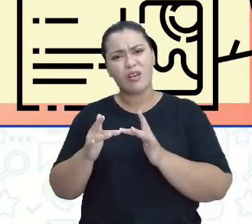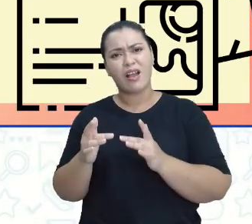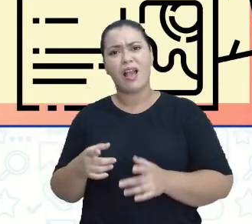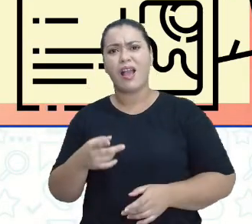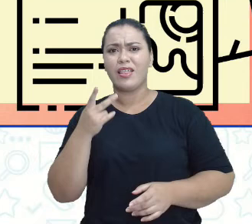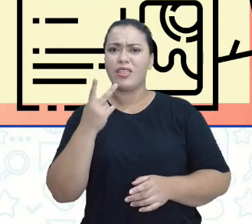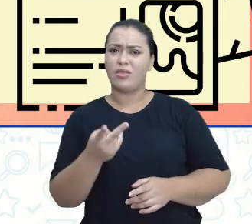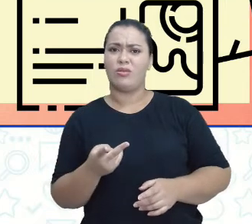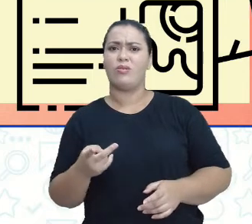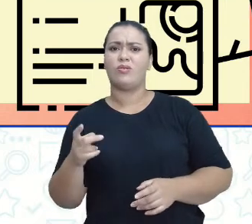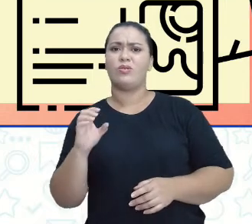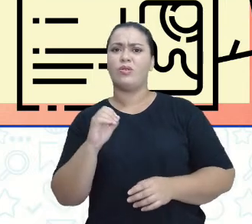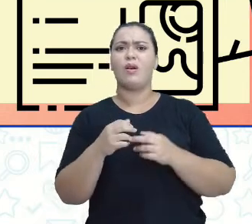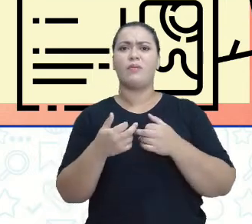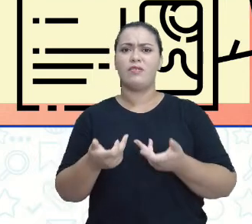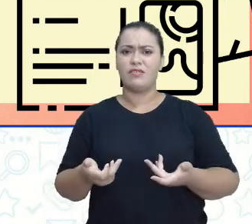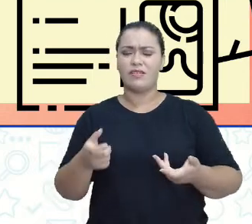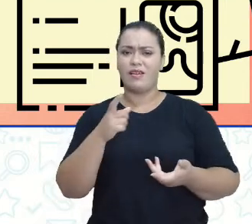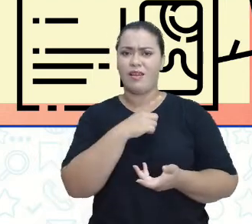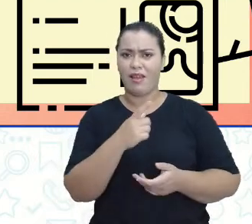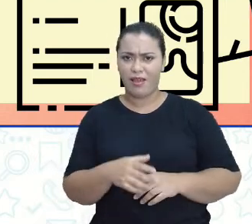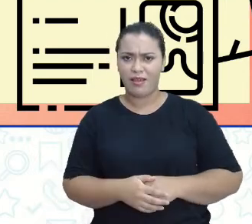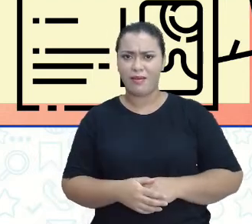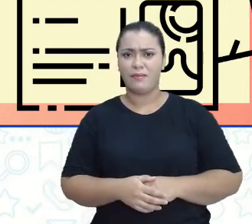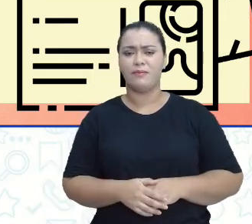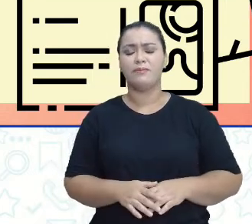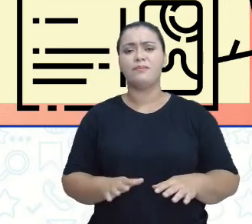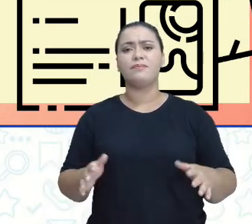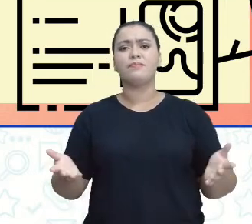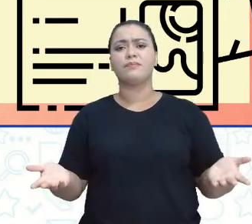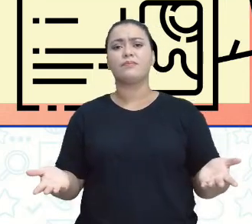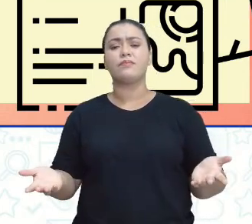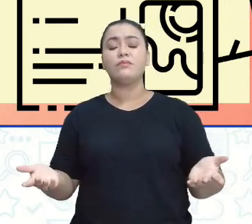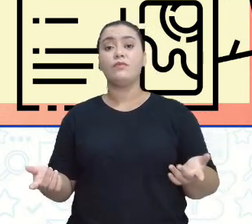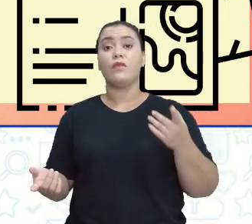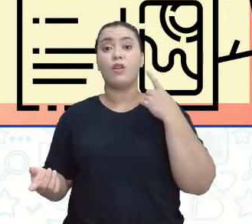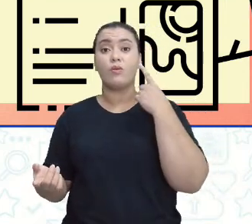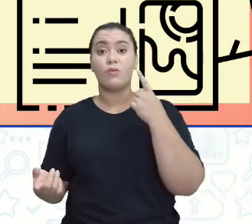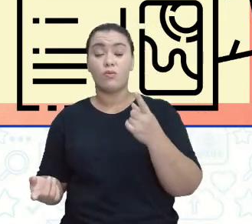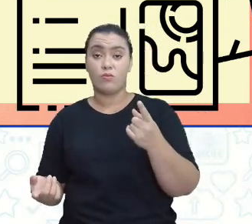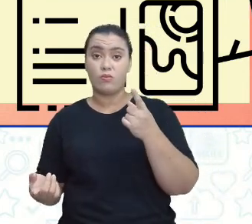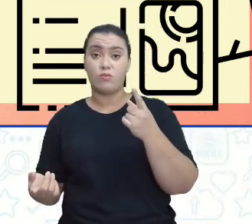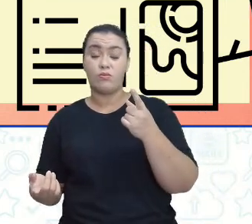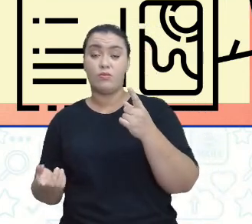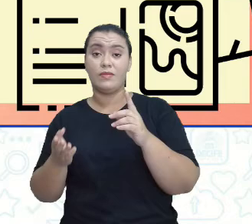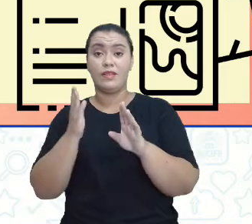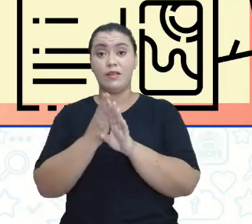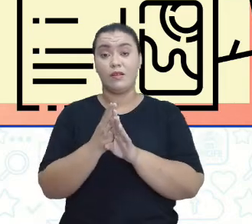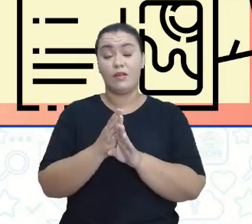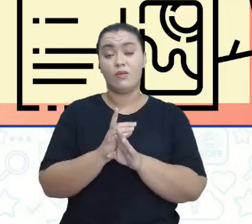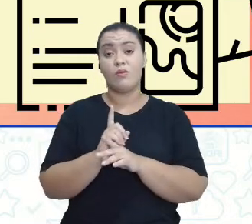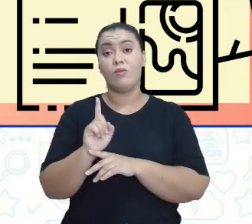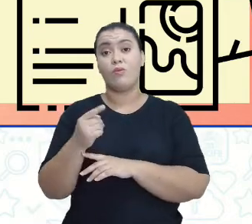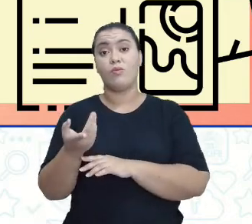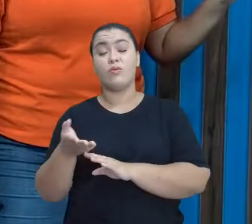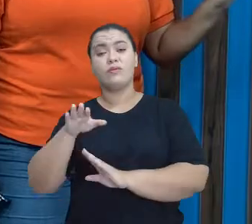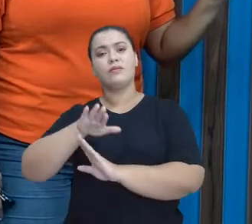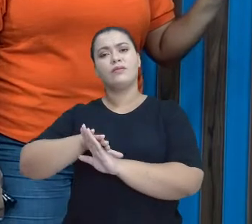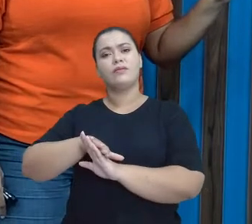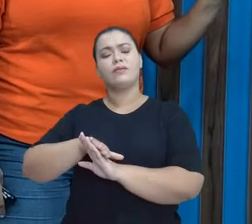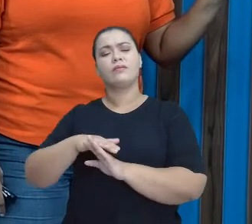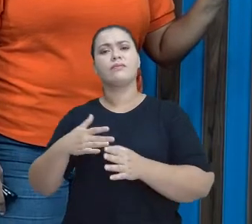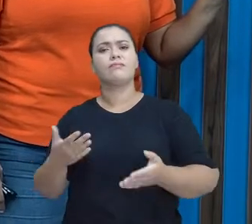dois objetos? Sim. Concorda? Sim. E um objeto é direto e o outro objeto é